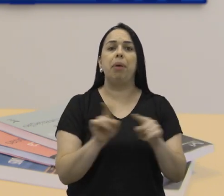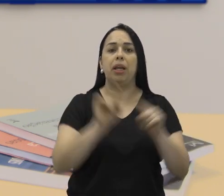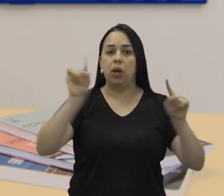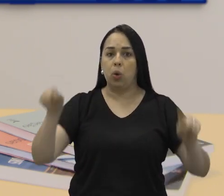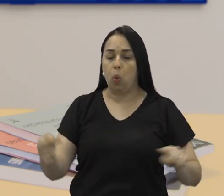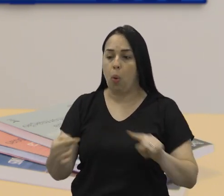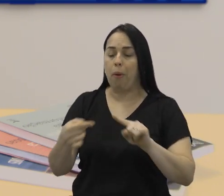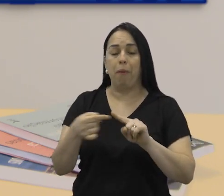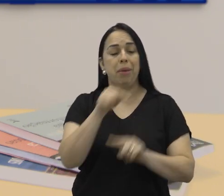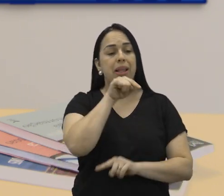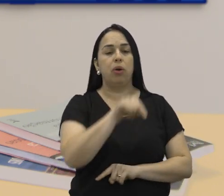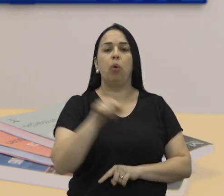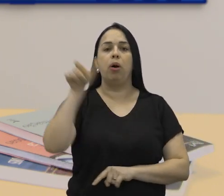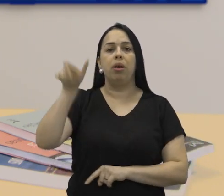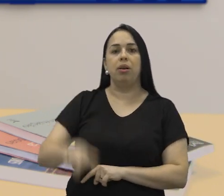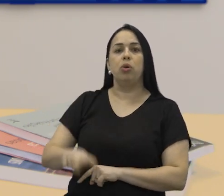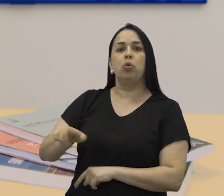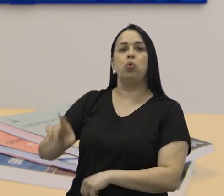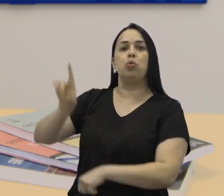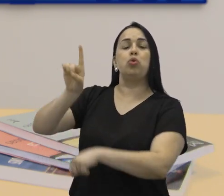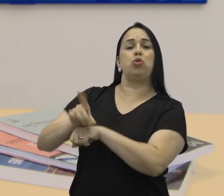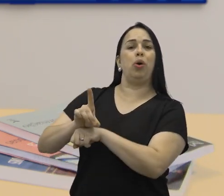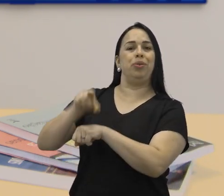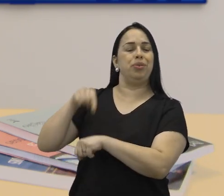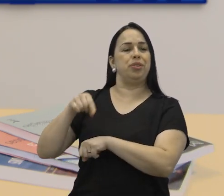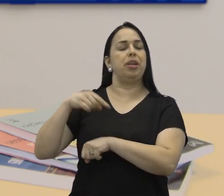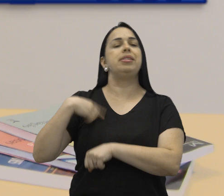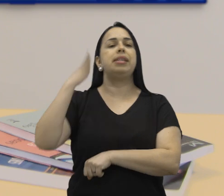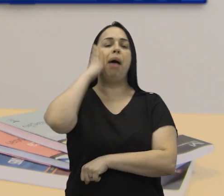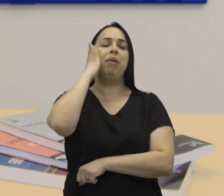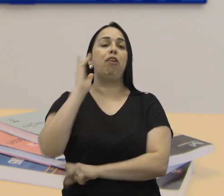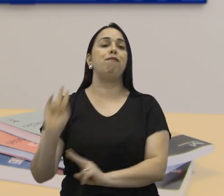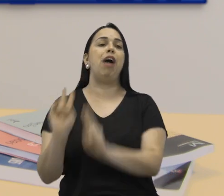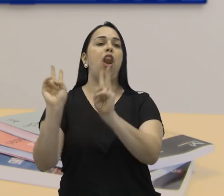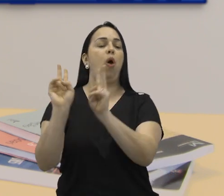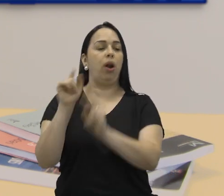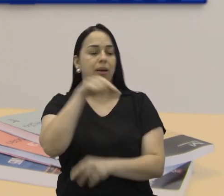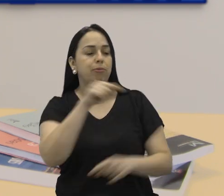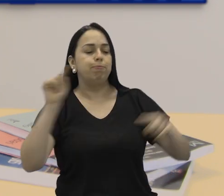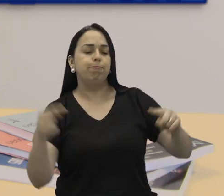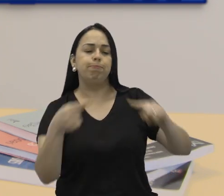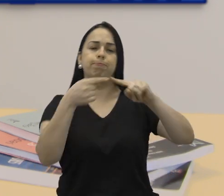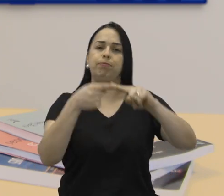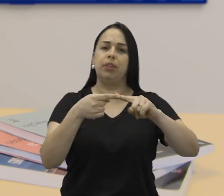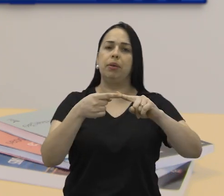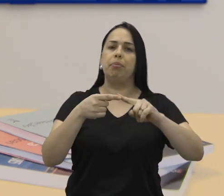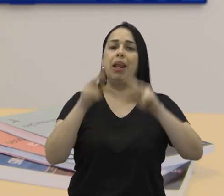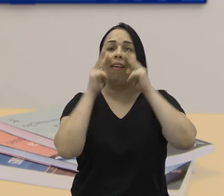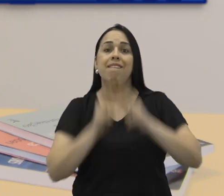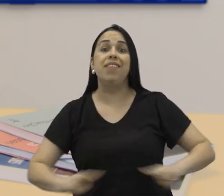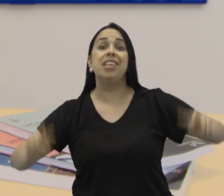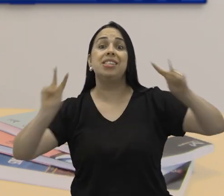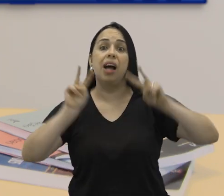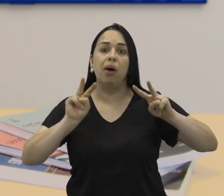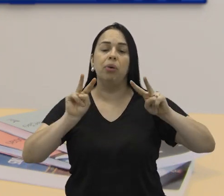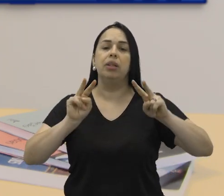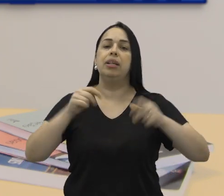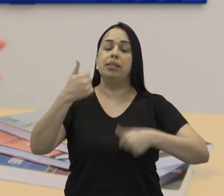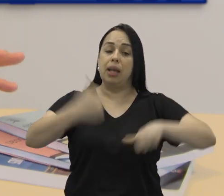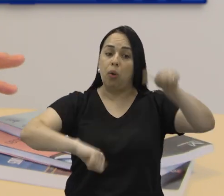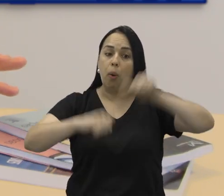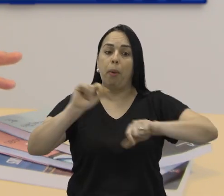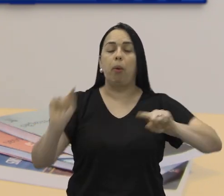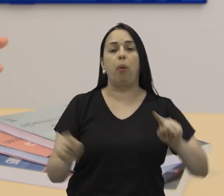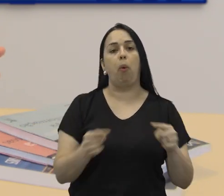vezes a ver com valores pessoais defendidos pelos fundadores da empresa. E aí eu preciso avaliar se esses valores têm ou